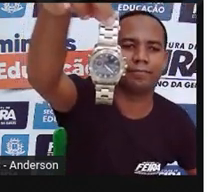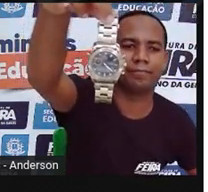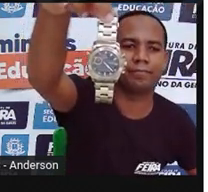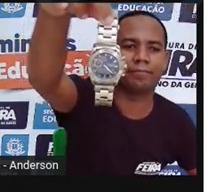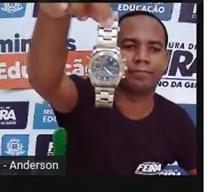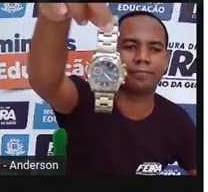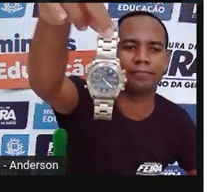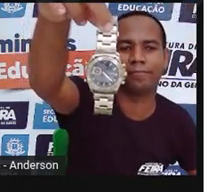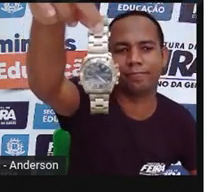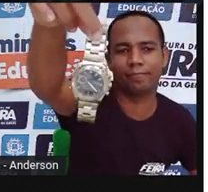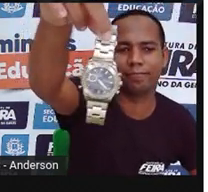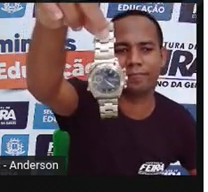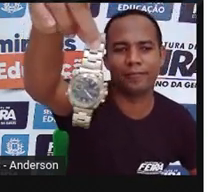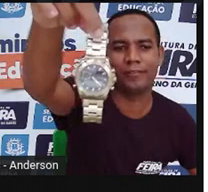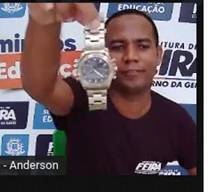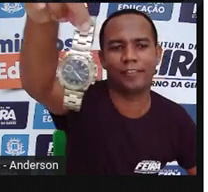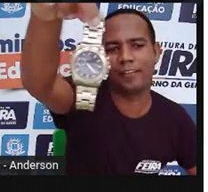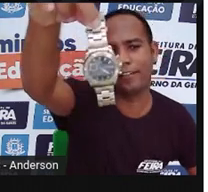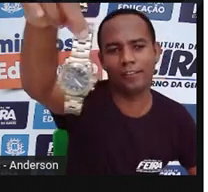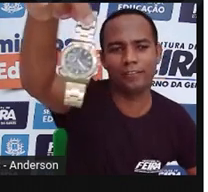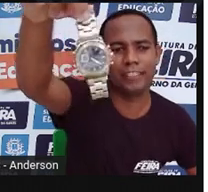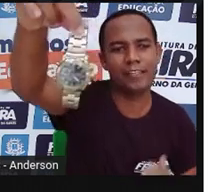Tenho um maior. Eu tenho um maior. Você tem um desse tamanho?